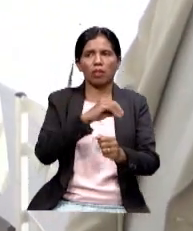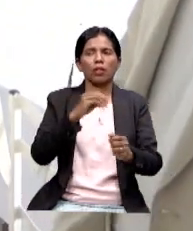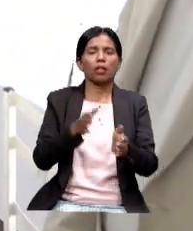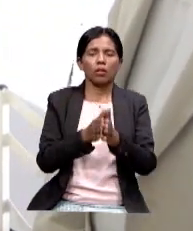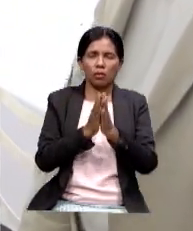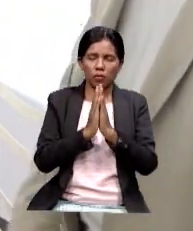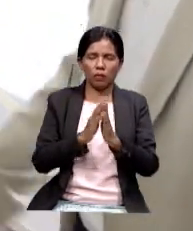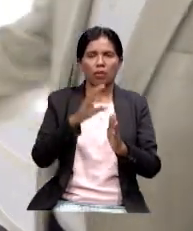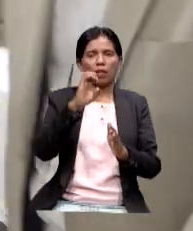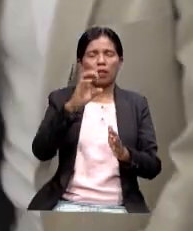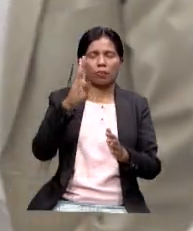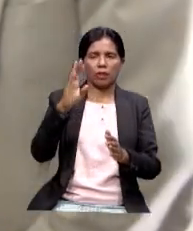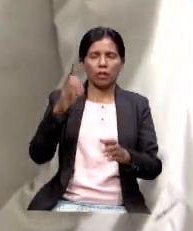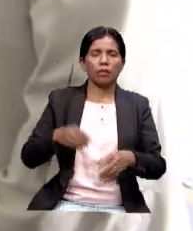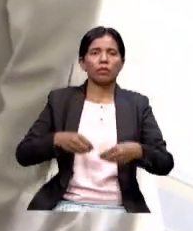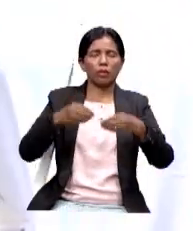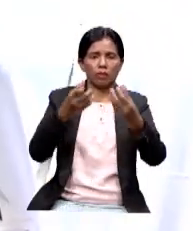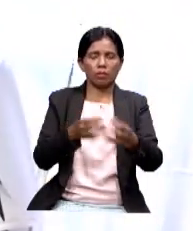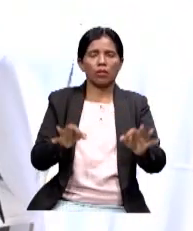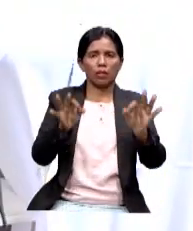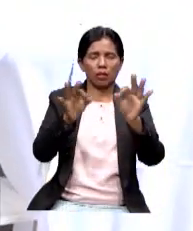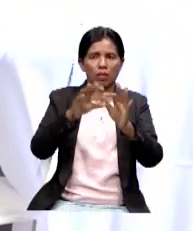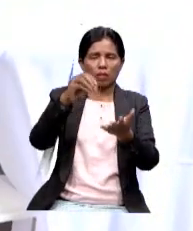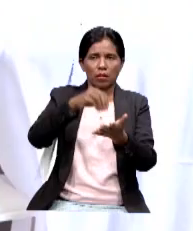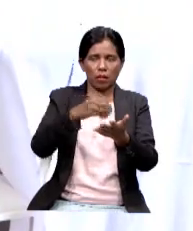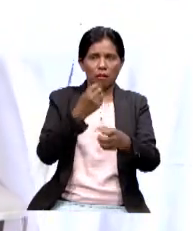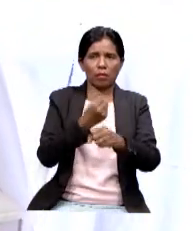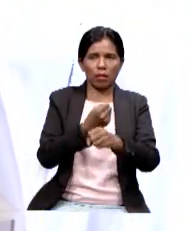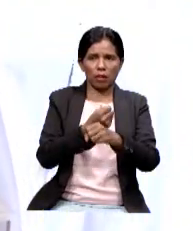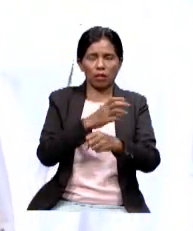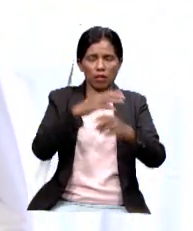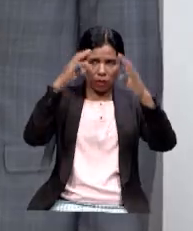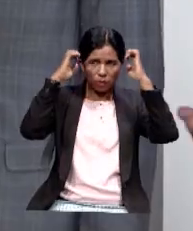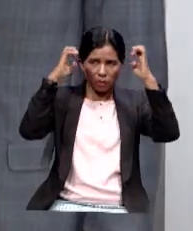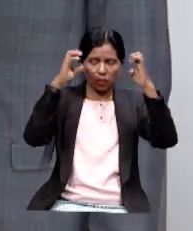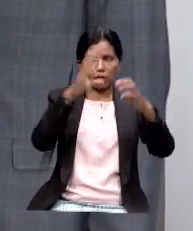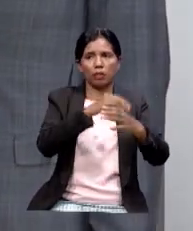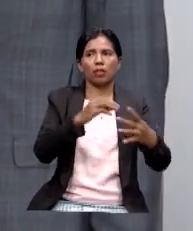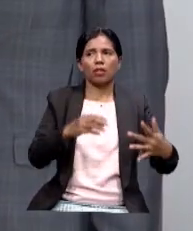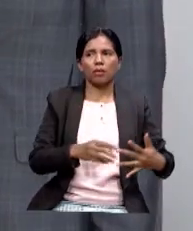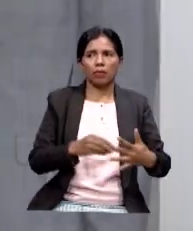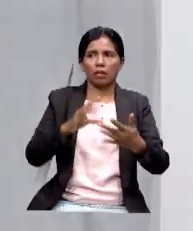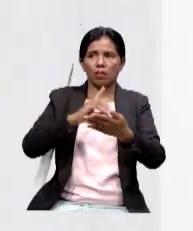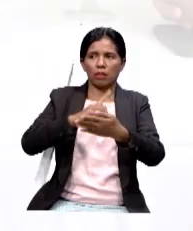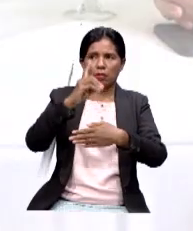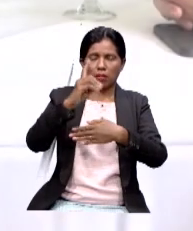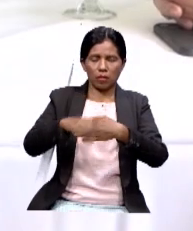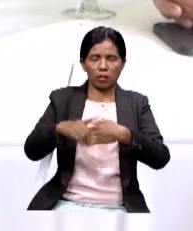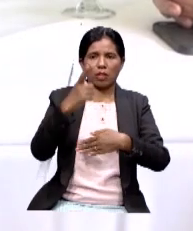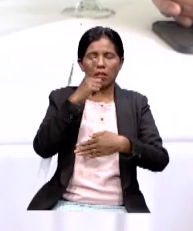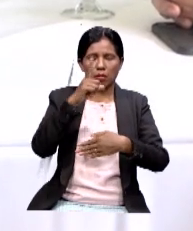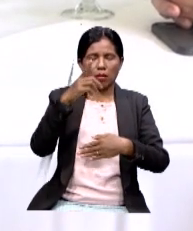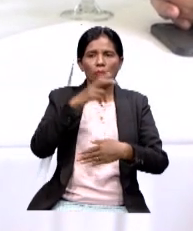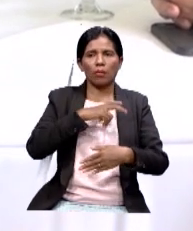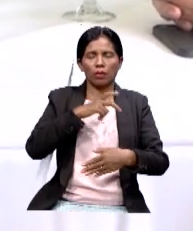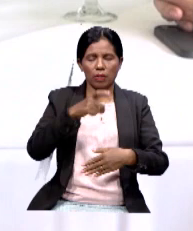atu ABC fo prioridade investimento Macas e a parte educação, liliu o de desenvolve língua portuguesa e